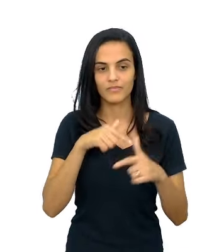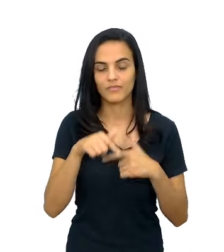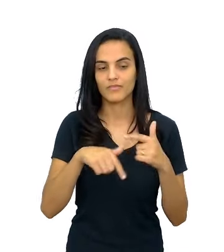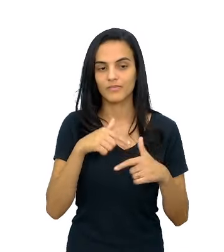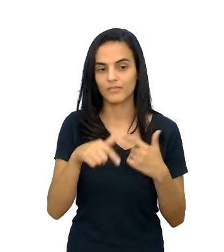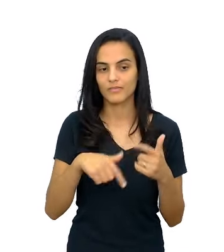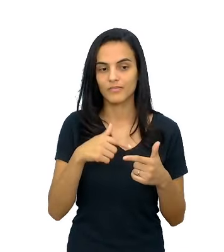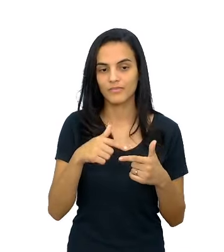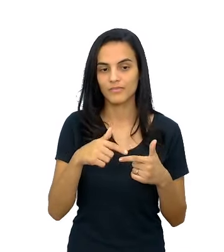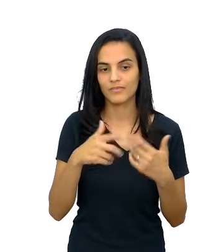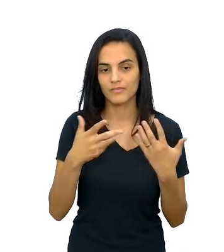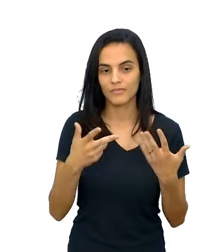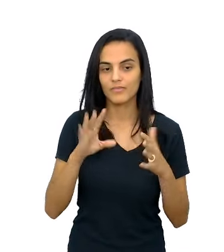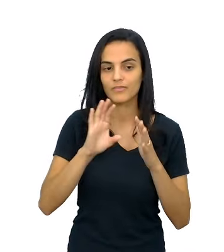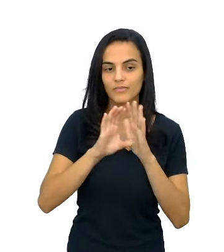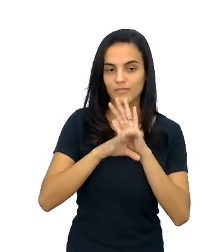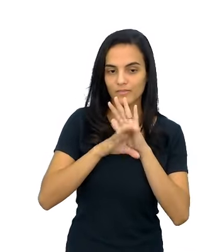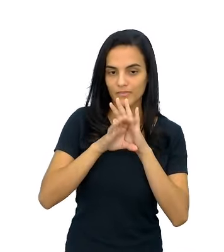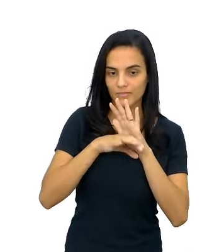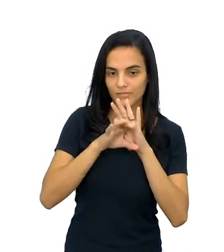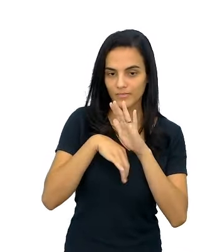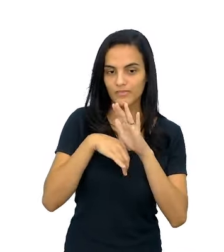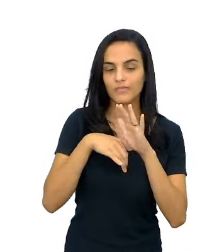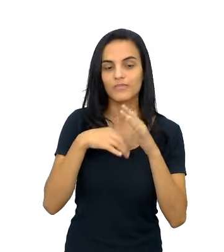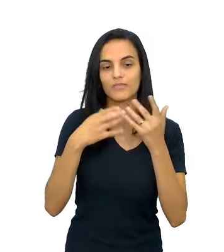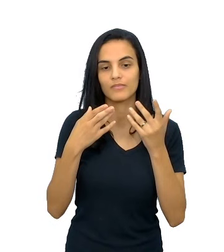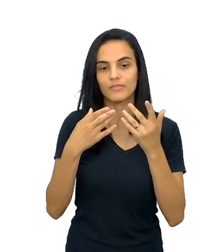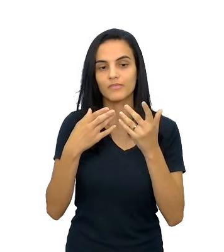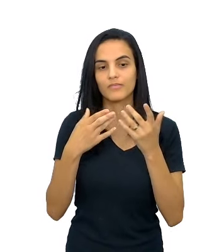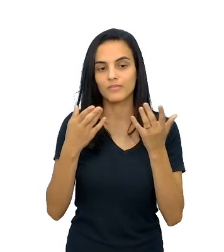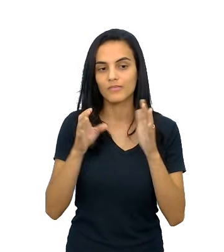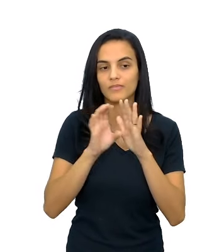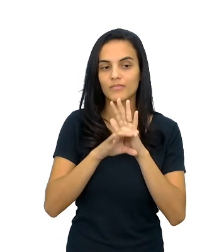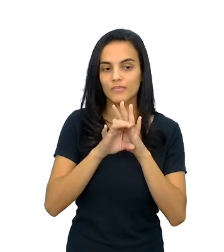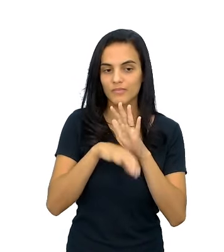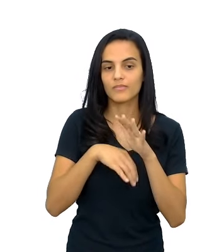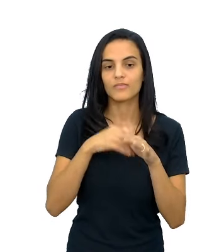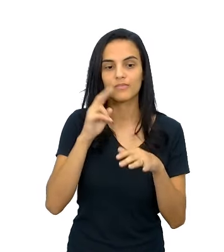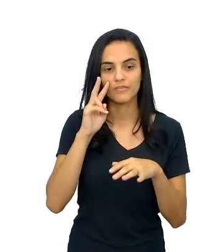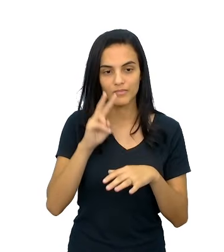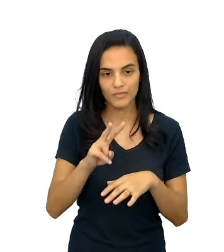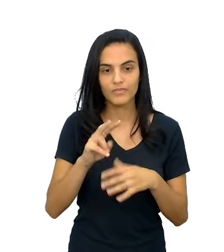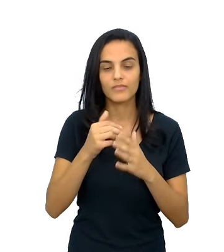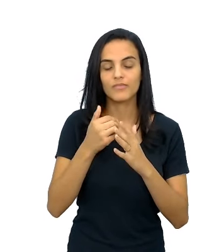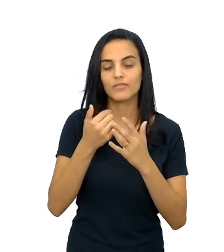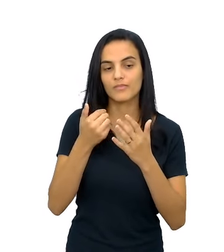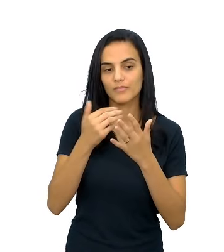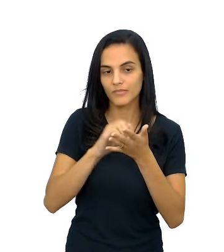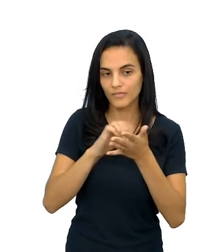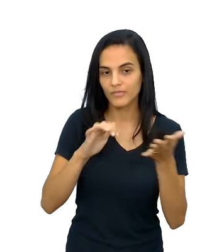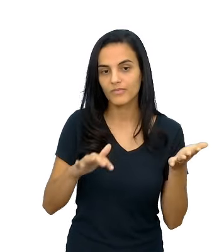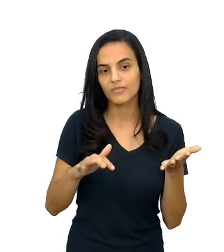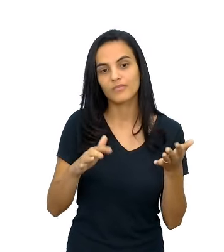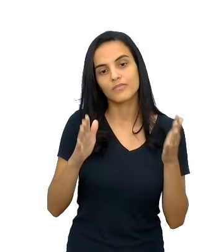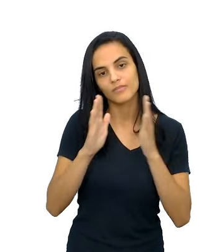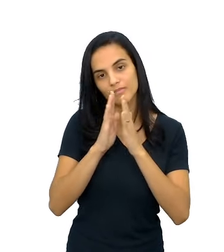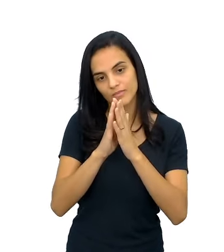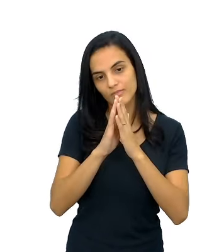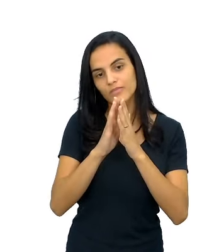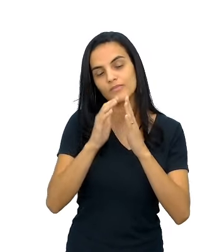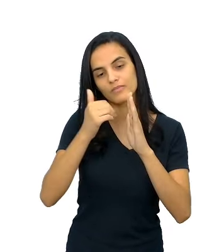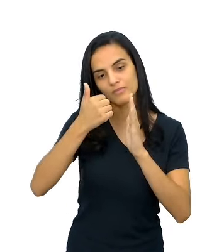com os conteúdos, né, do estudante e do conteúdo, olhamos para as atividades. Gente, por